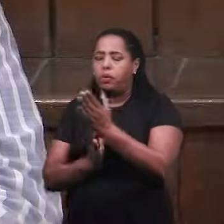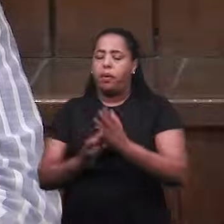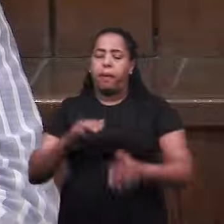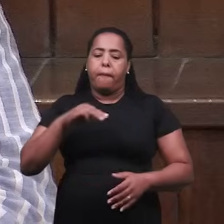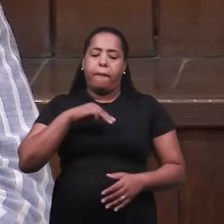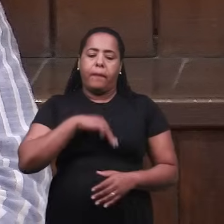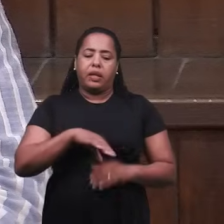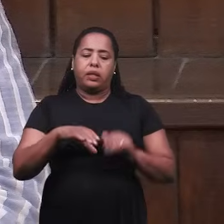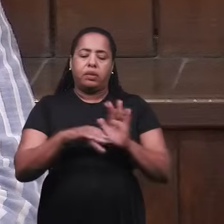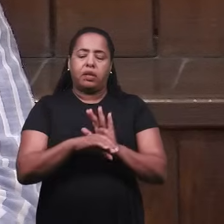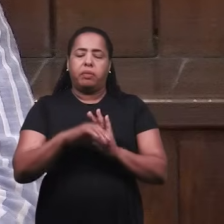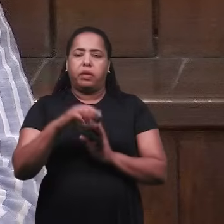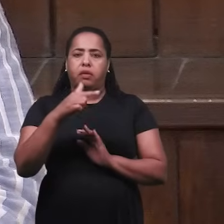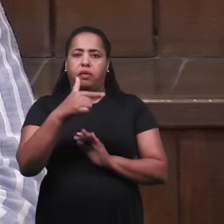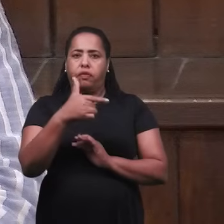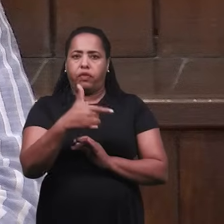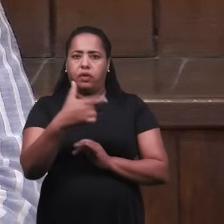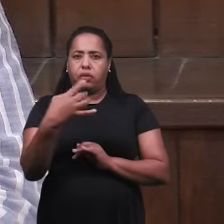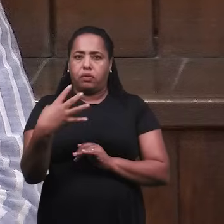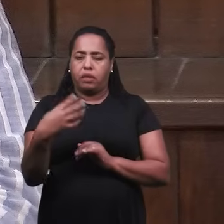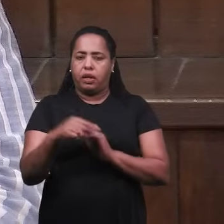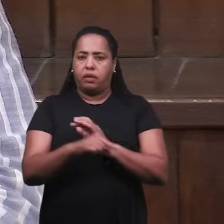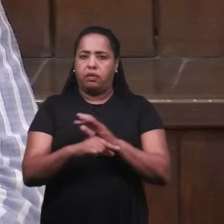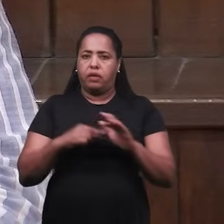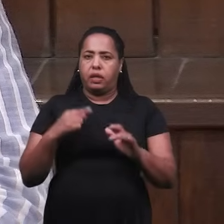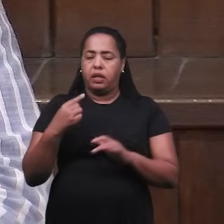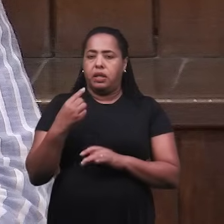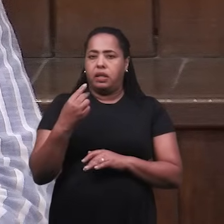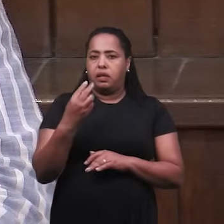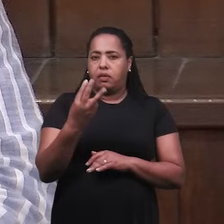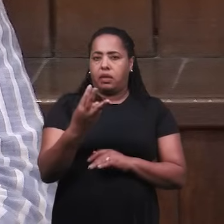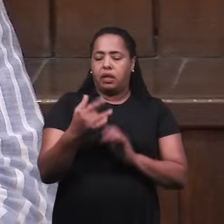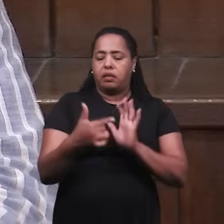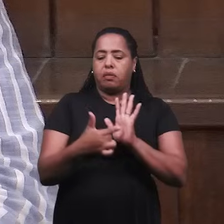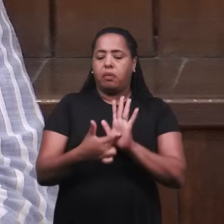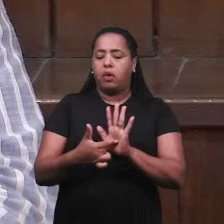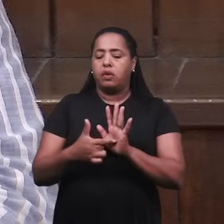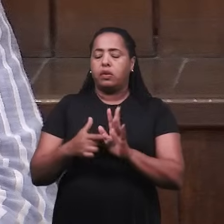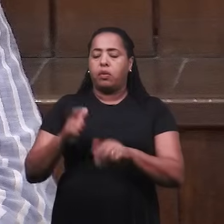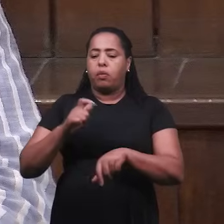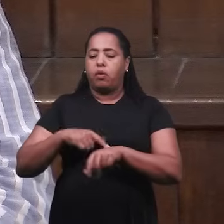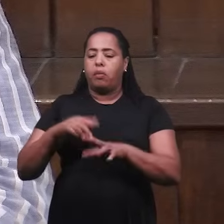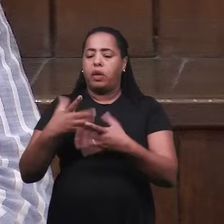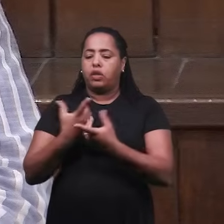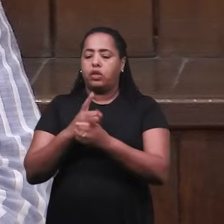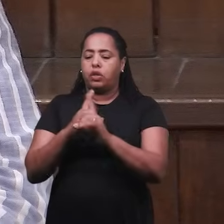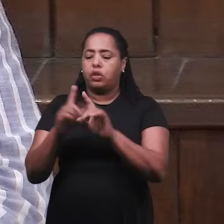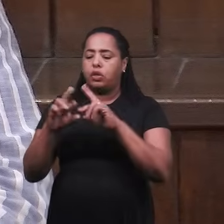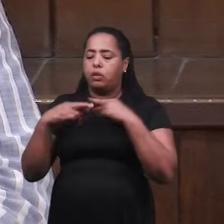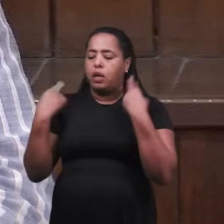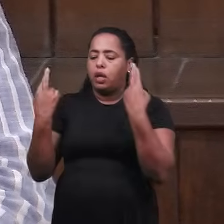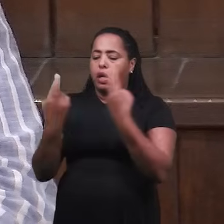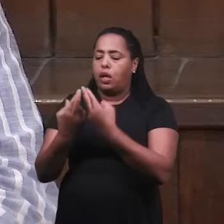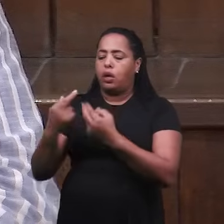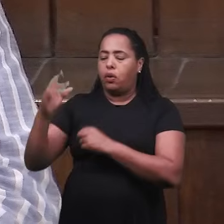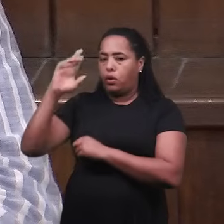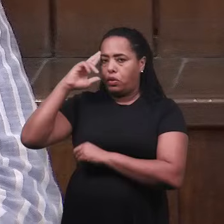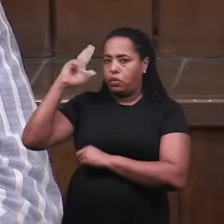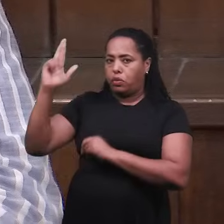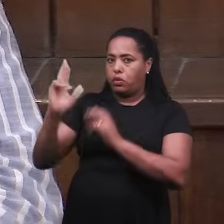Mateus 24, 3 é exatamente o momento em que os discípulos reúnem com o Senhor